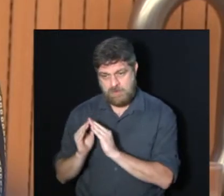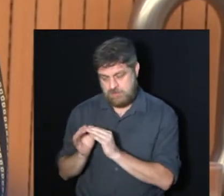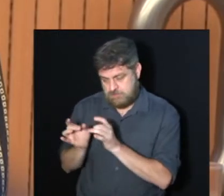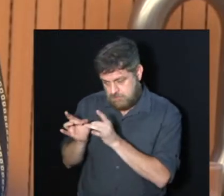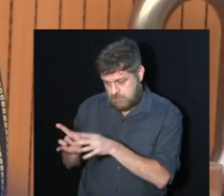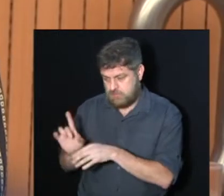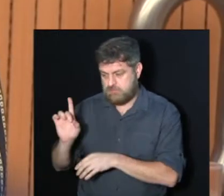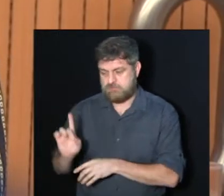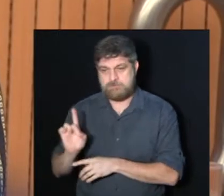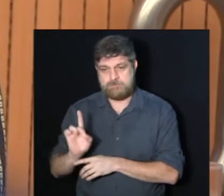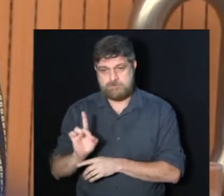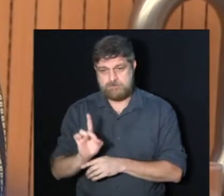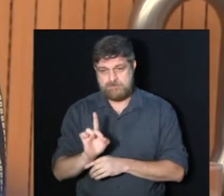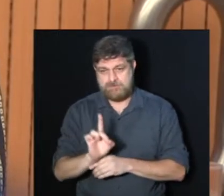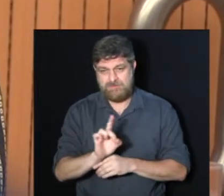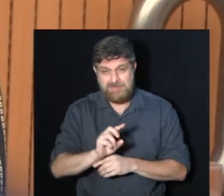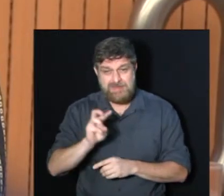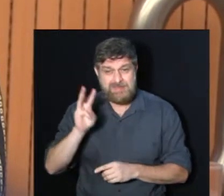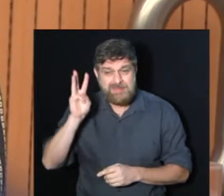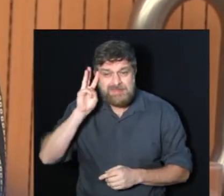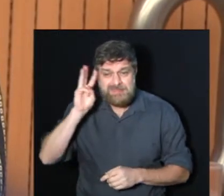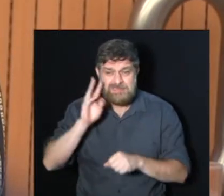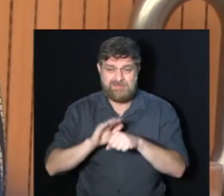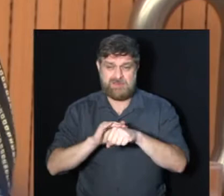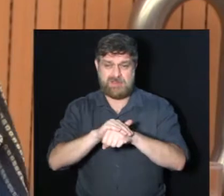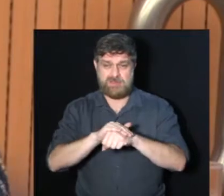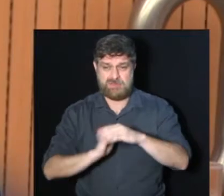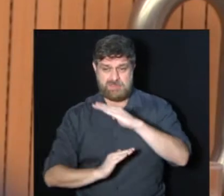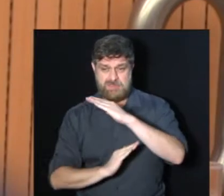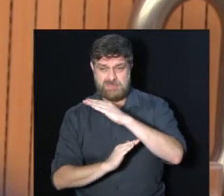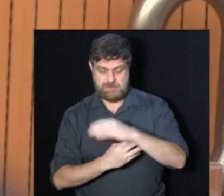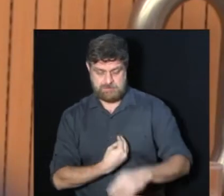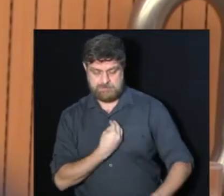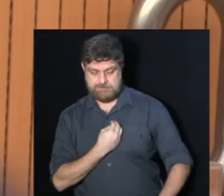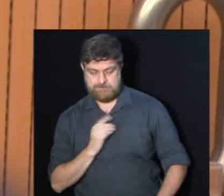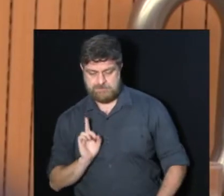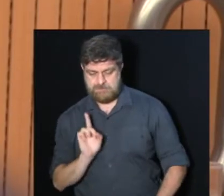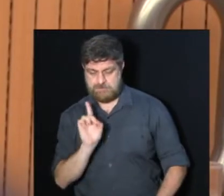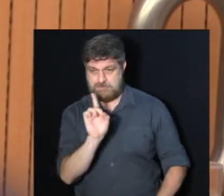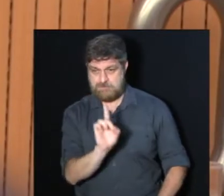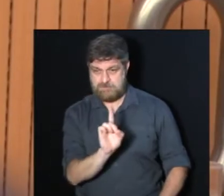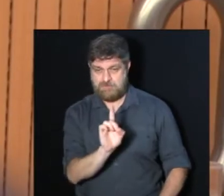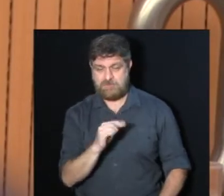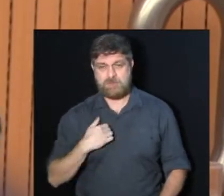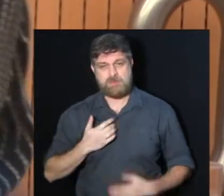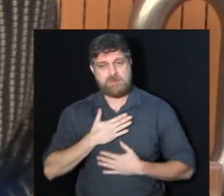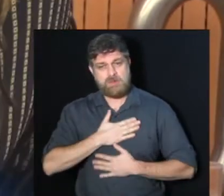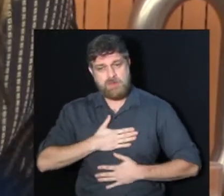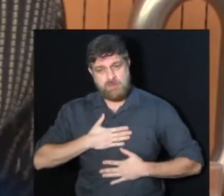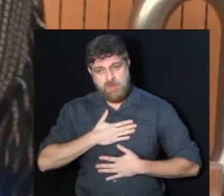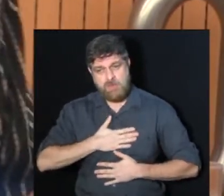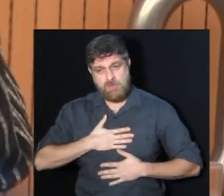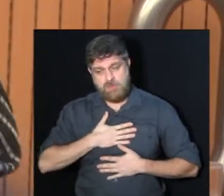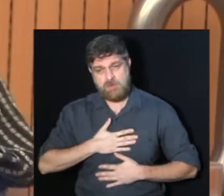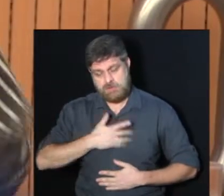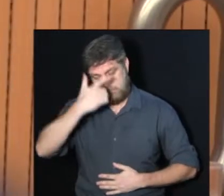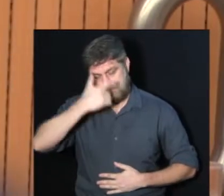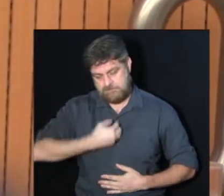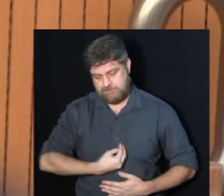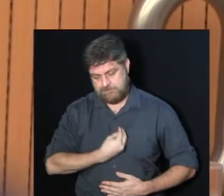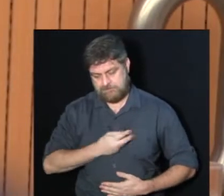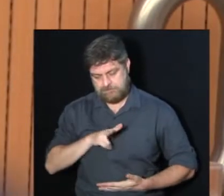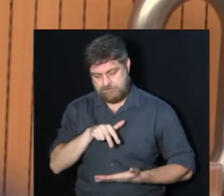casas em uma terça-feira à noite. Então, é uma honra para mim estar aqui e